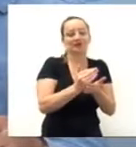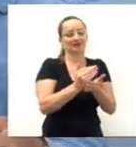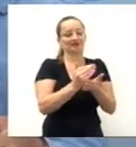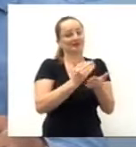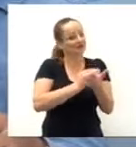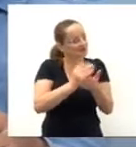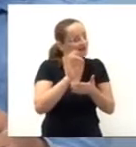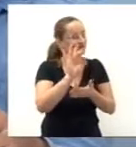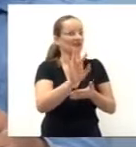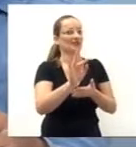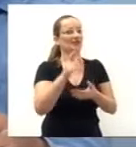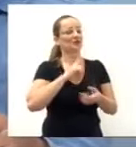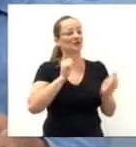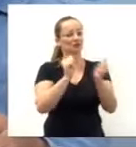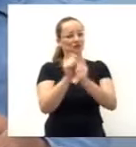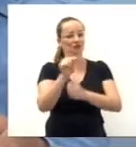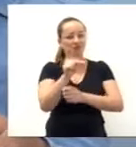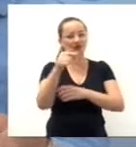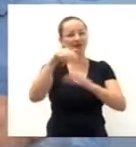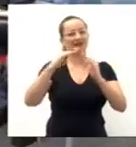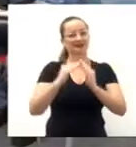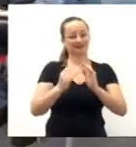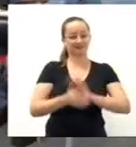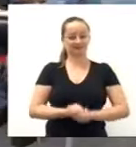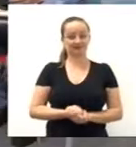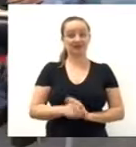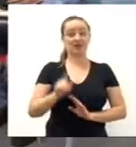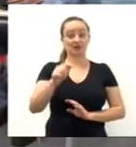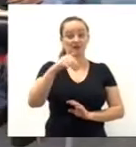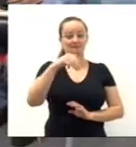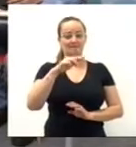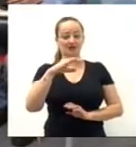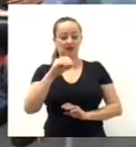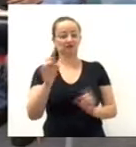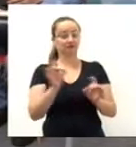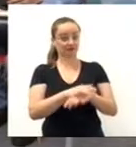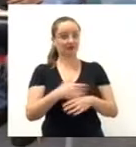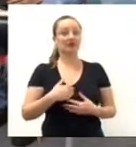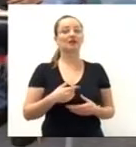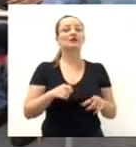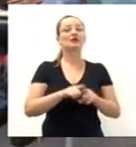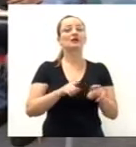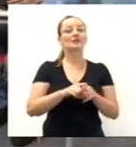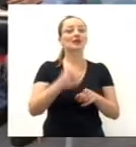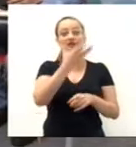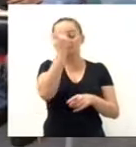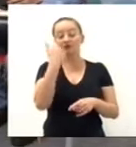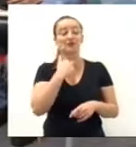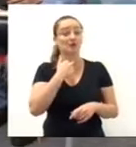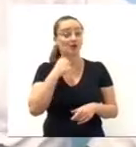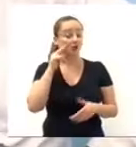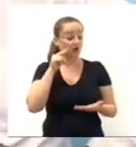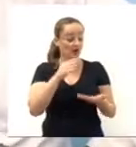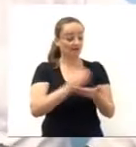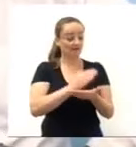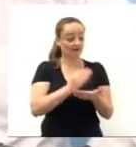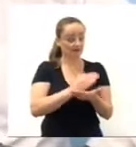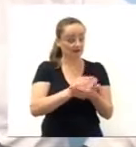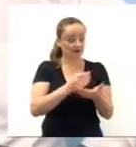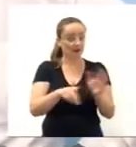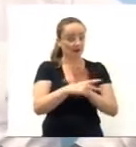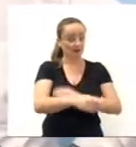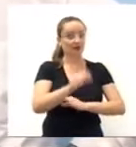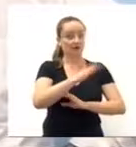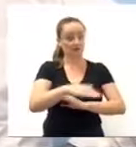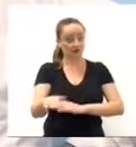a tudo isso. Professor Marcos, faça a sua finalização. Não esqueçam de estar olhando o caderno do aluno, volume